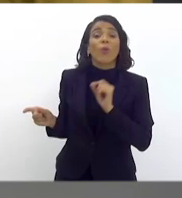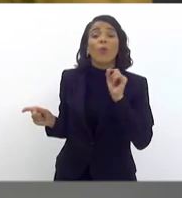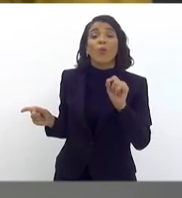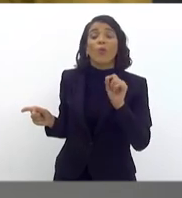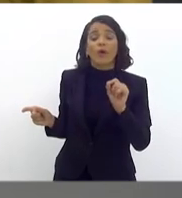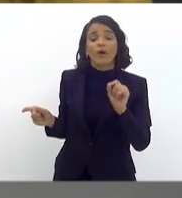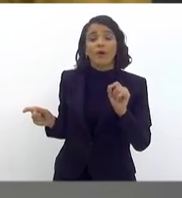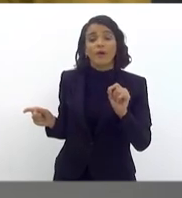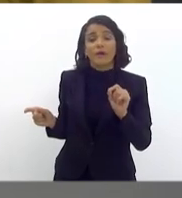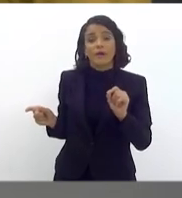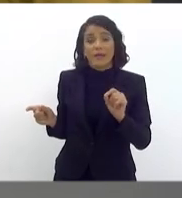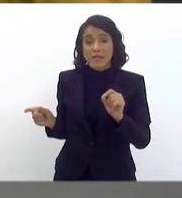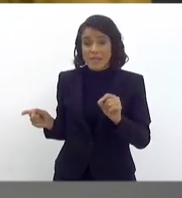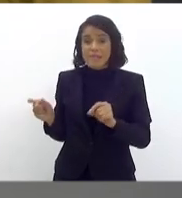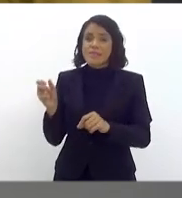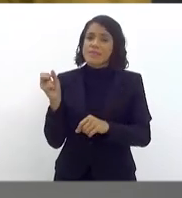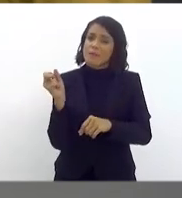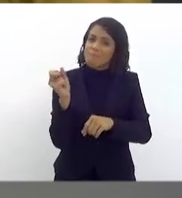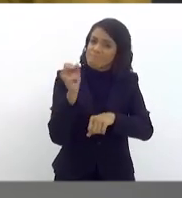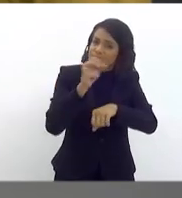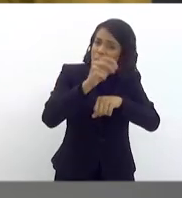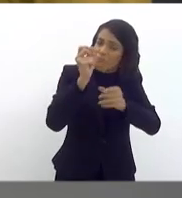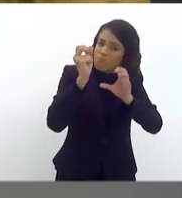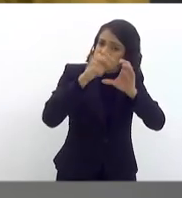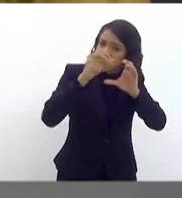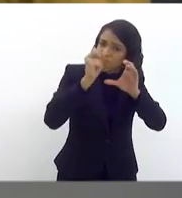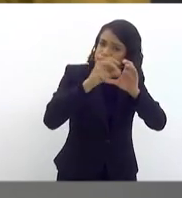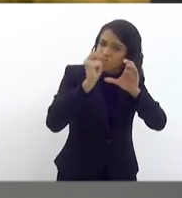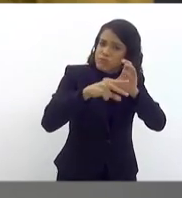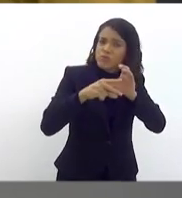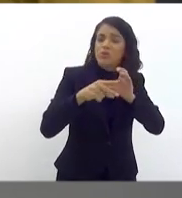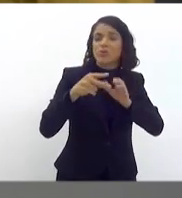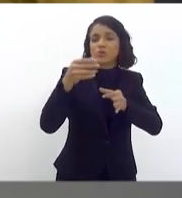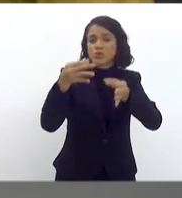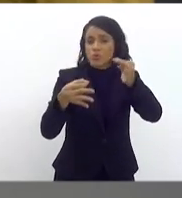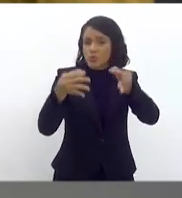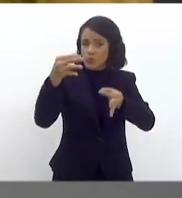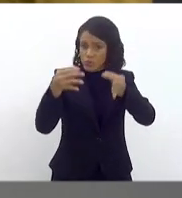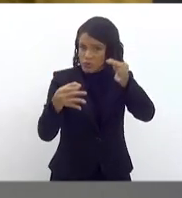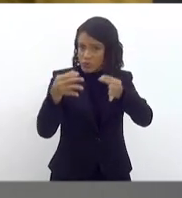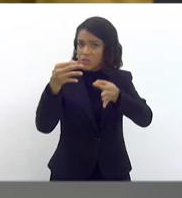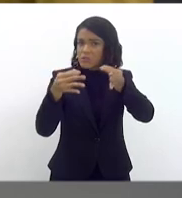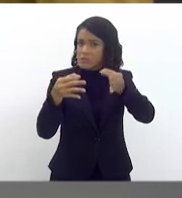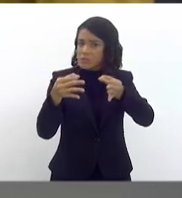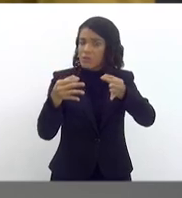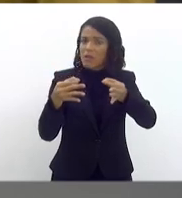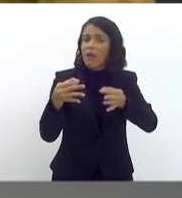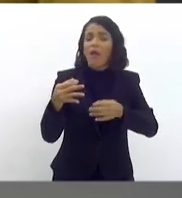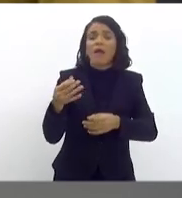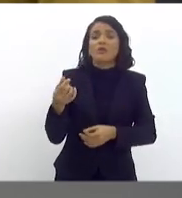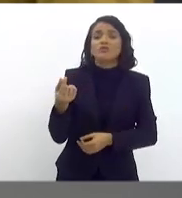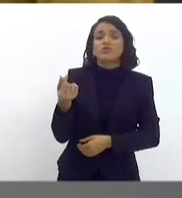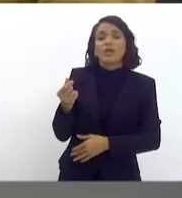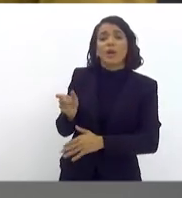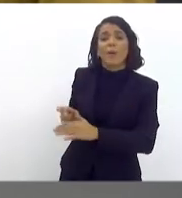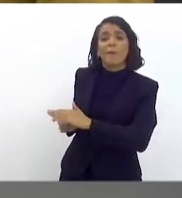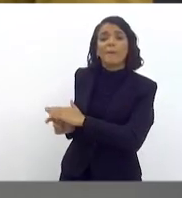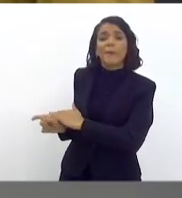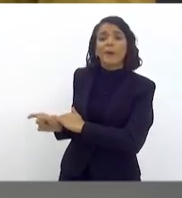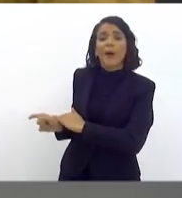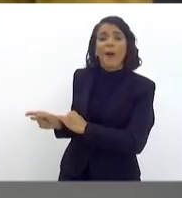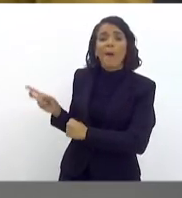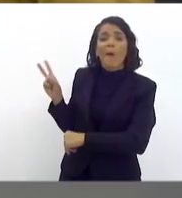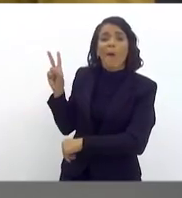Macedo, depositados em juízo, né, consignados em juízo, eles ficam